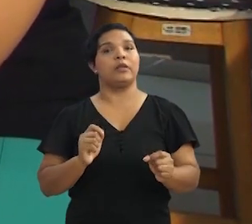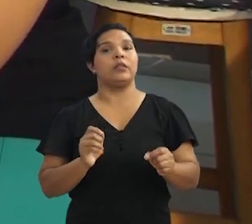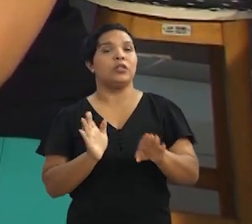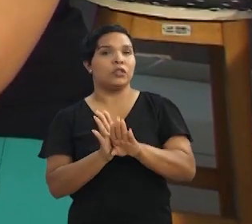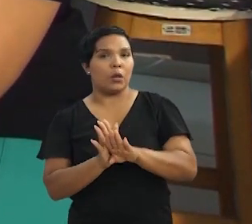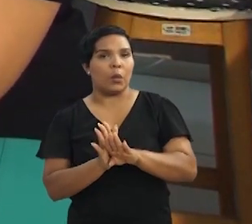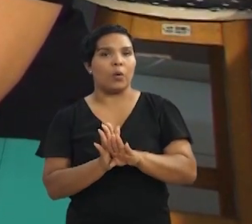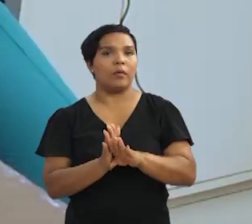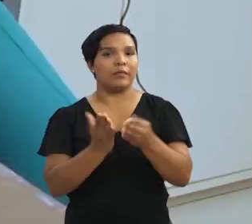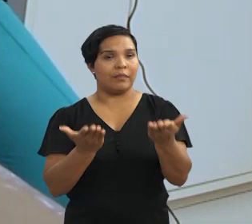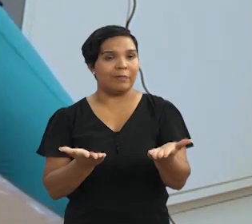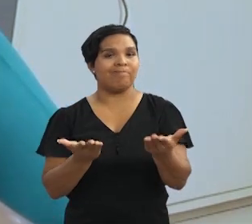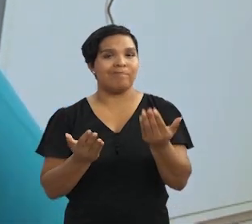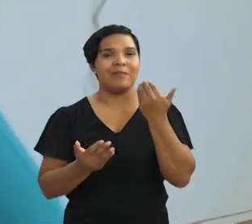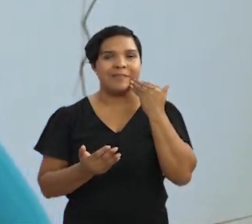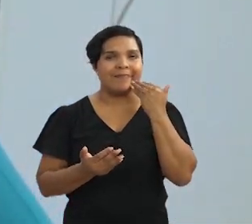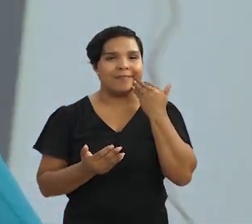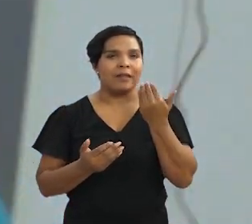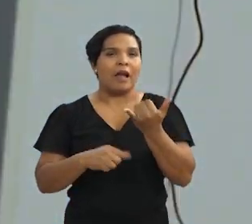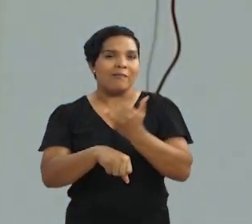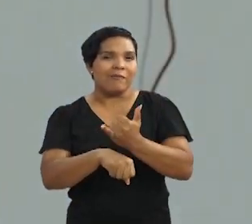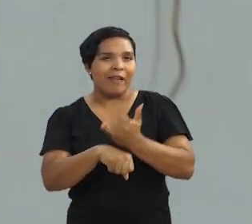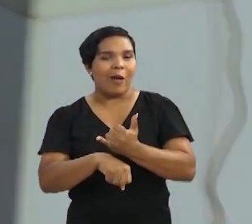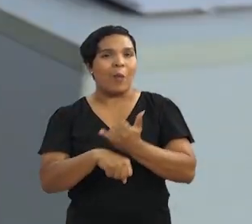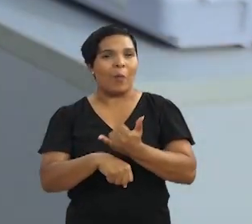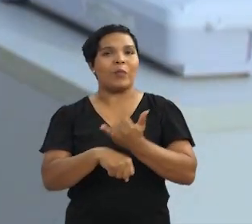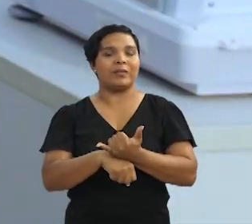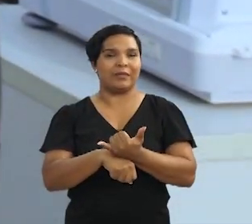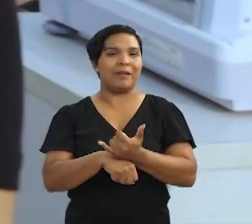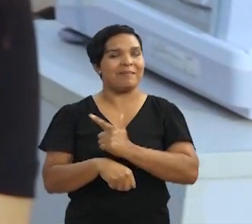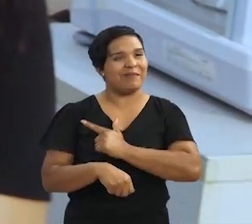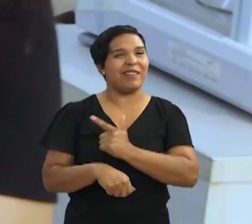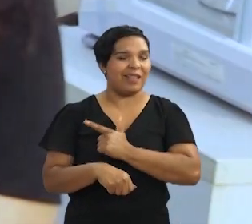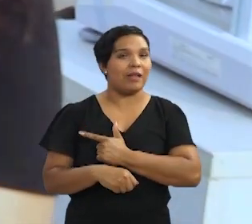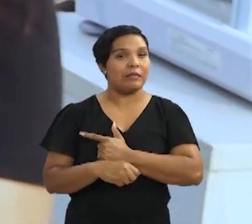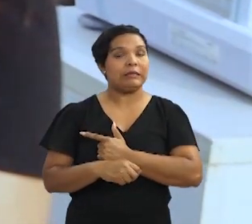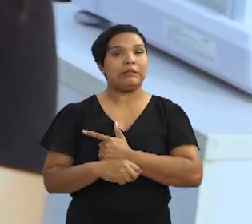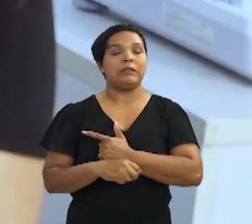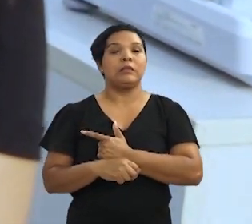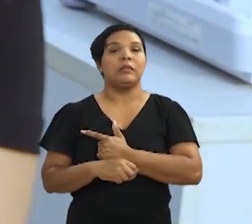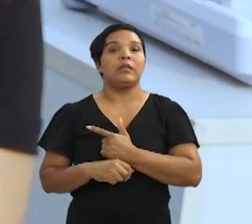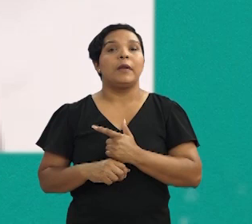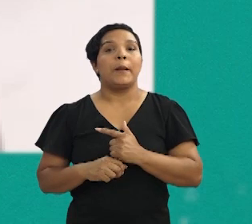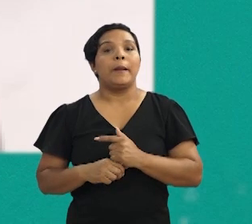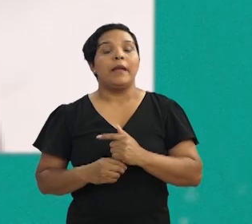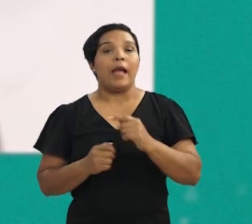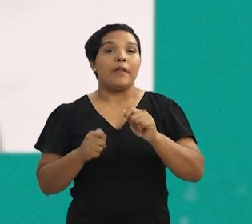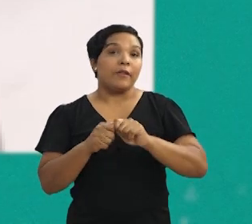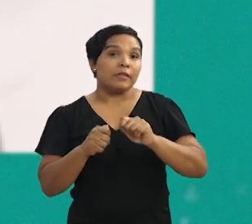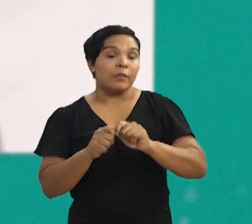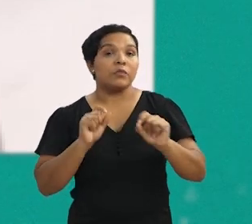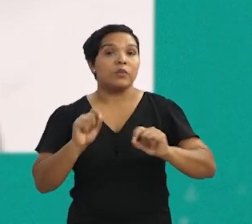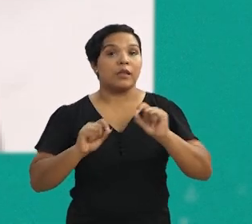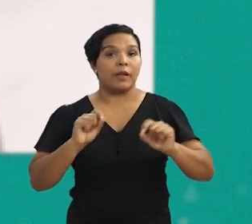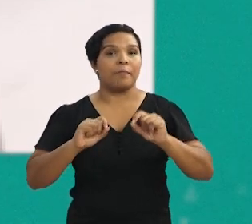que ele, quando chegou, estava nessas condições, uma ferrugem, bem agravado.